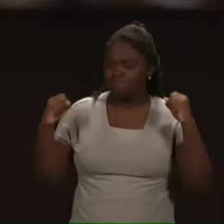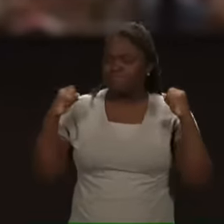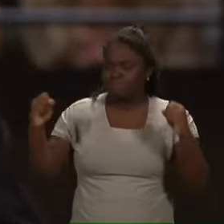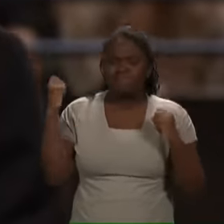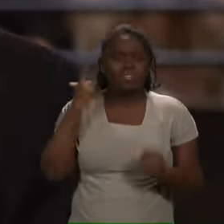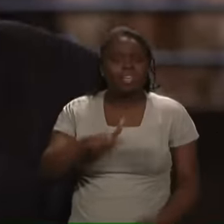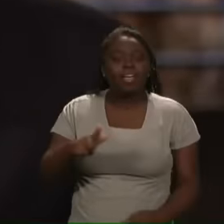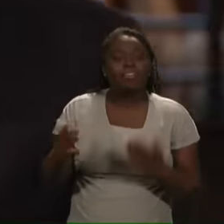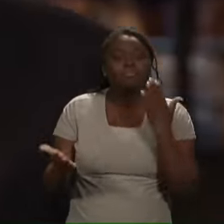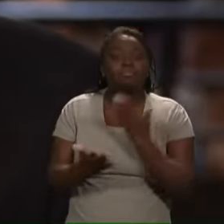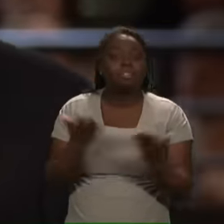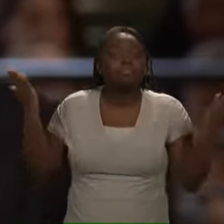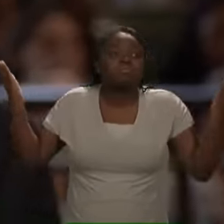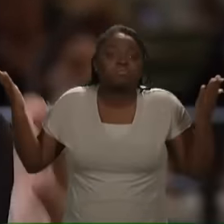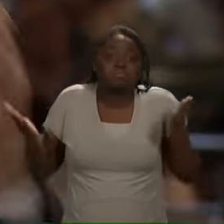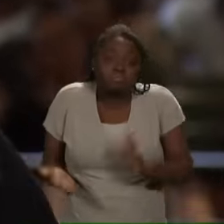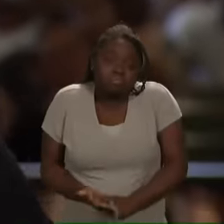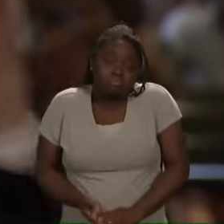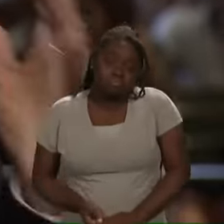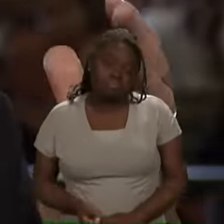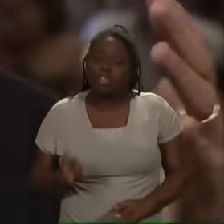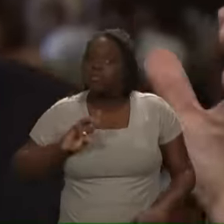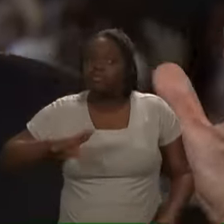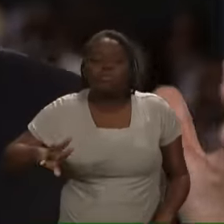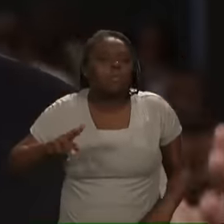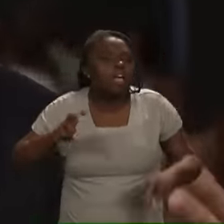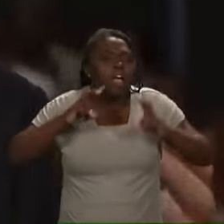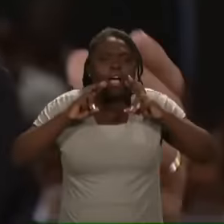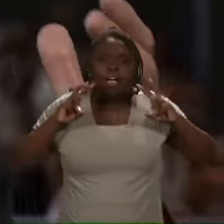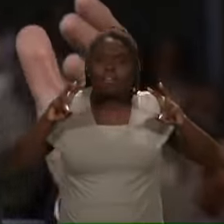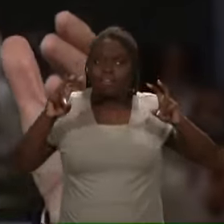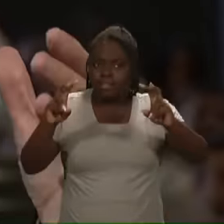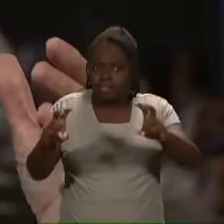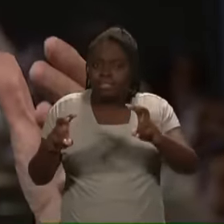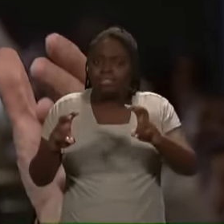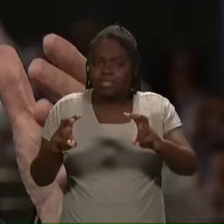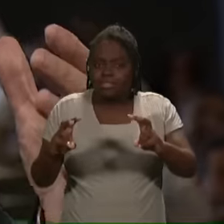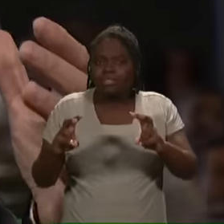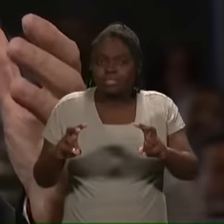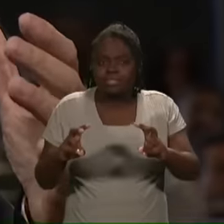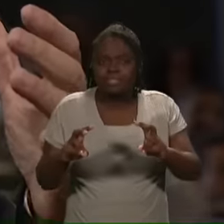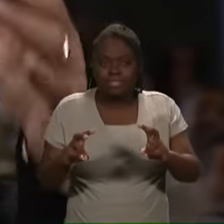vou ganhar. E perdeu. Não é o grito que vai fazer.